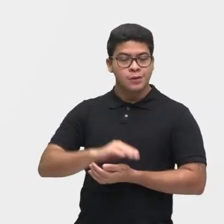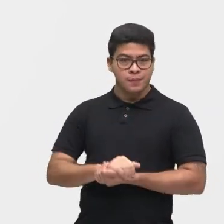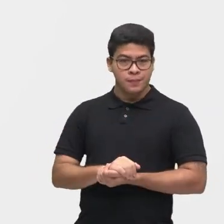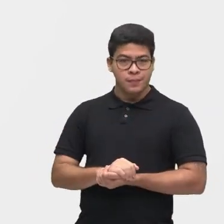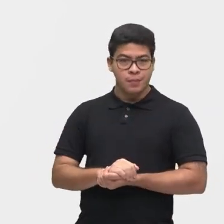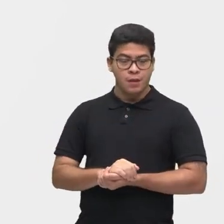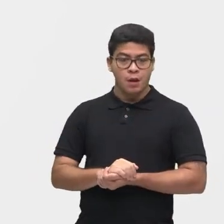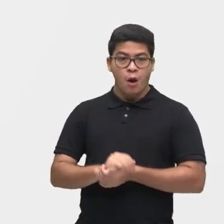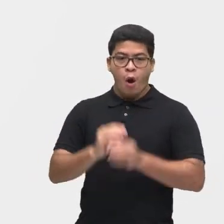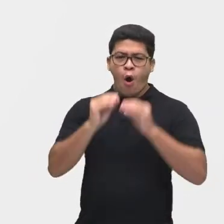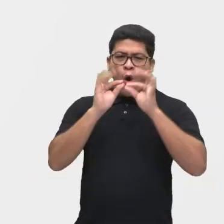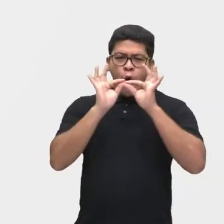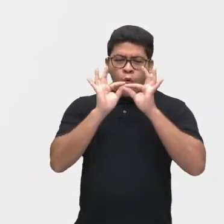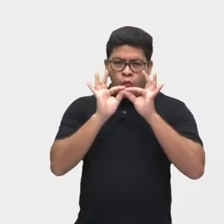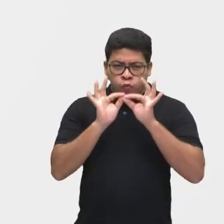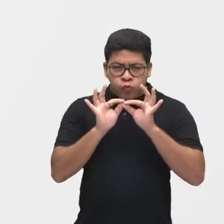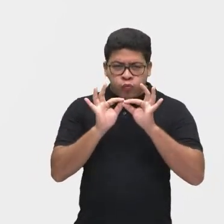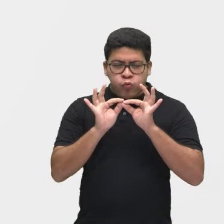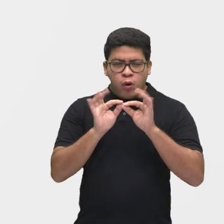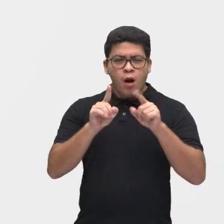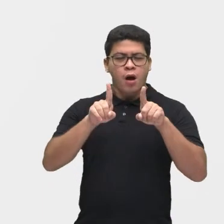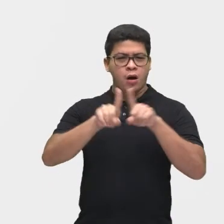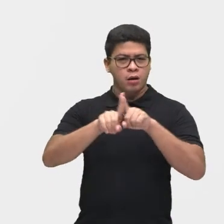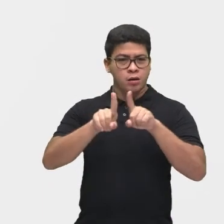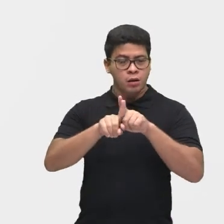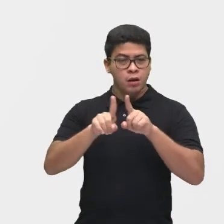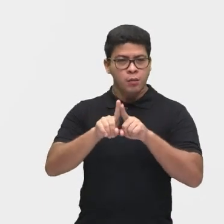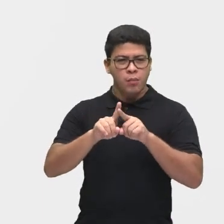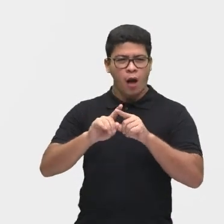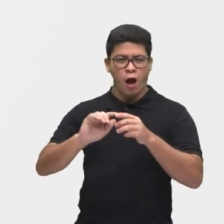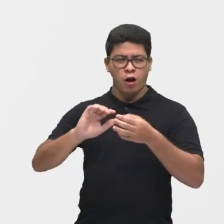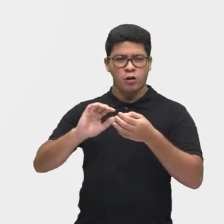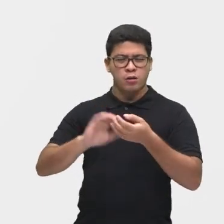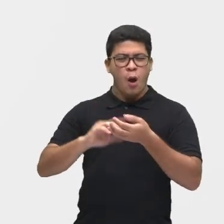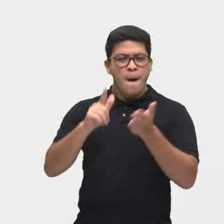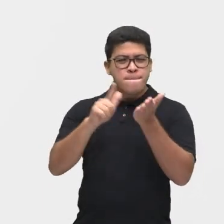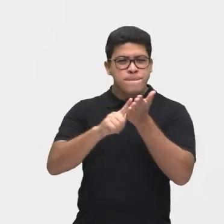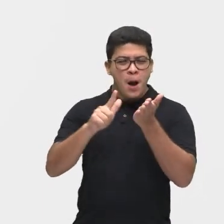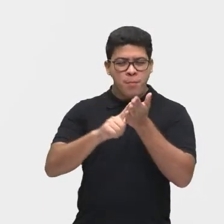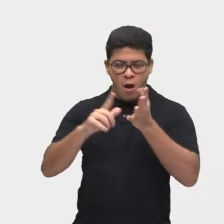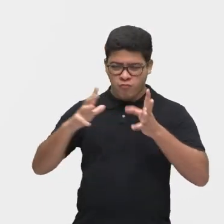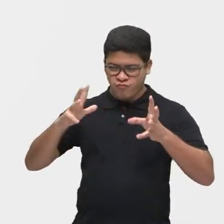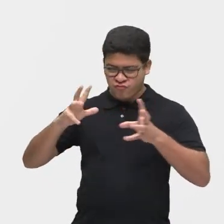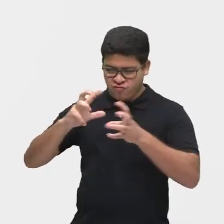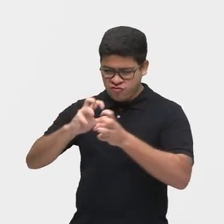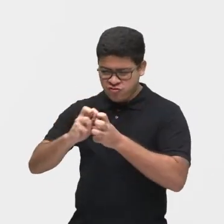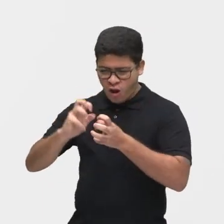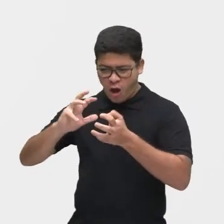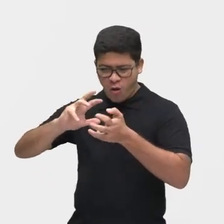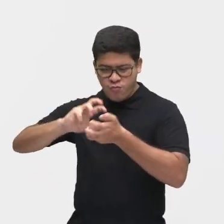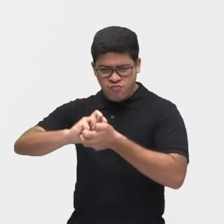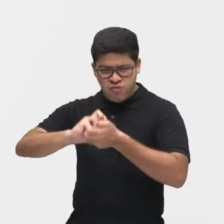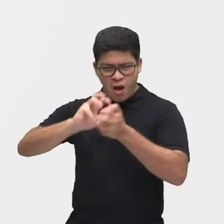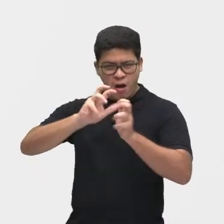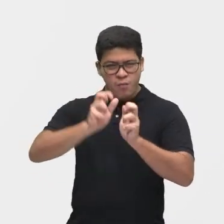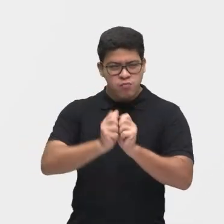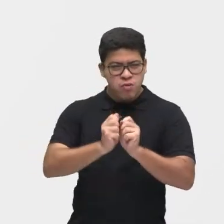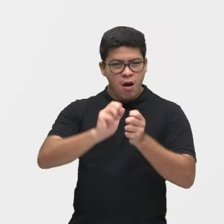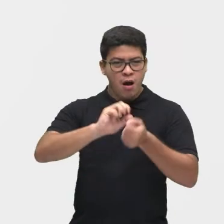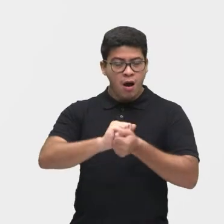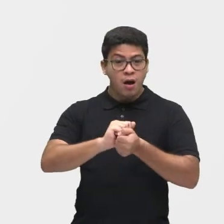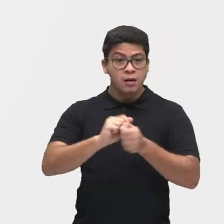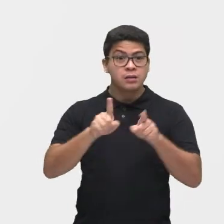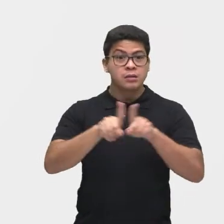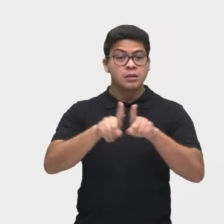balão, tem o papel e o jornal, amassa ele todinho, né? Coloca uma cola nele para ficar bem grudado, faz aquela amassando ali,